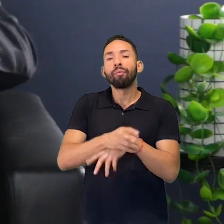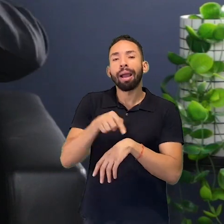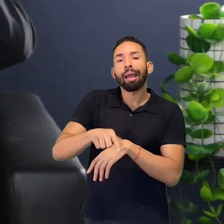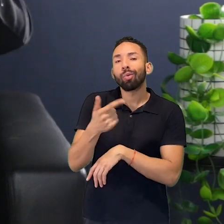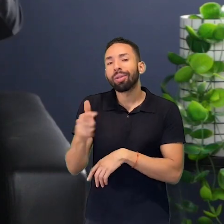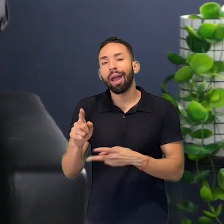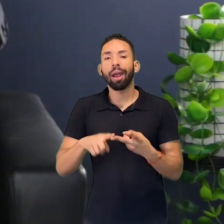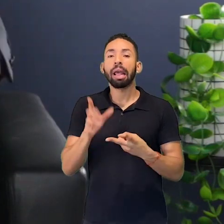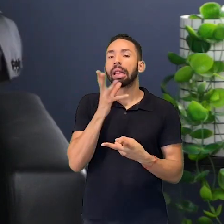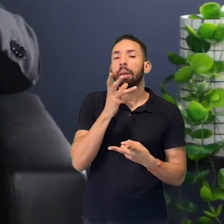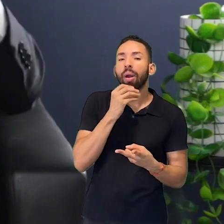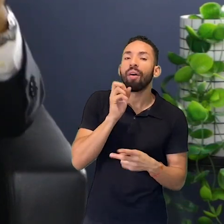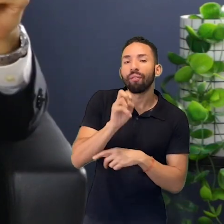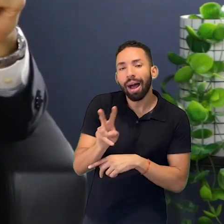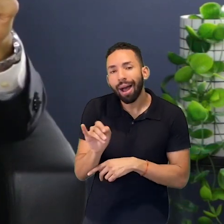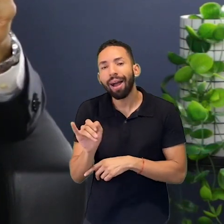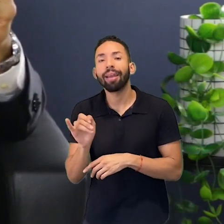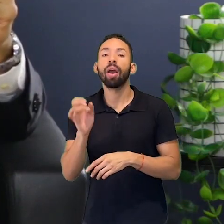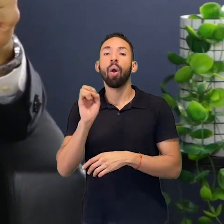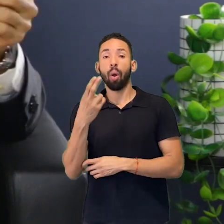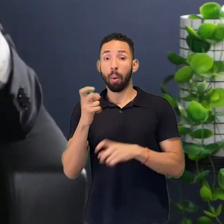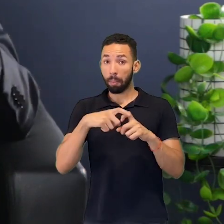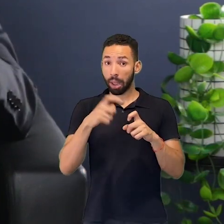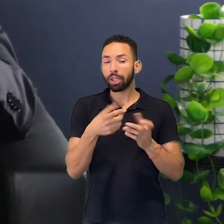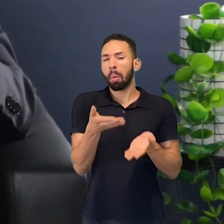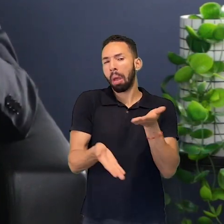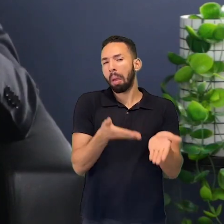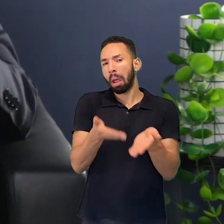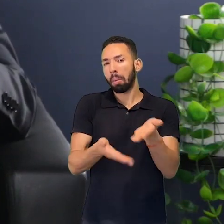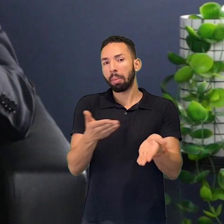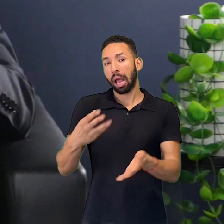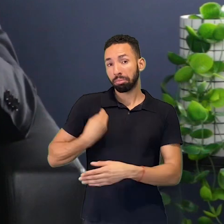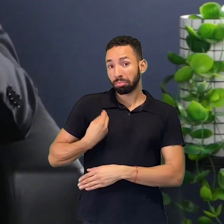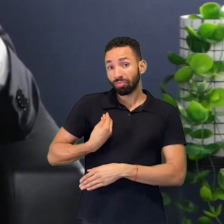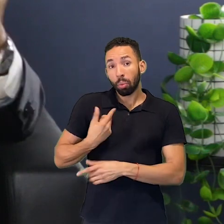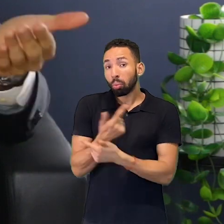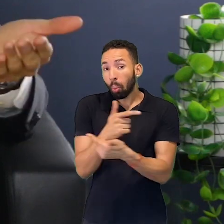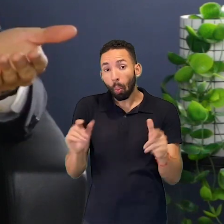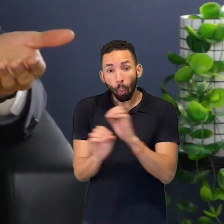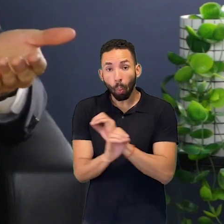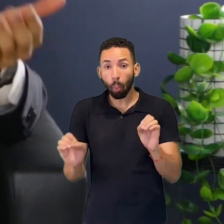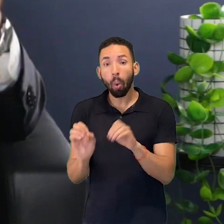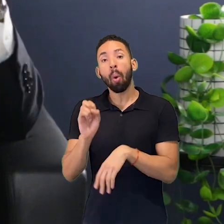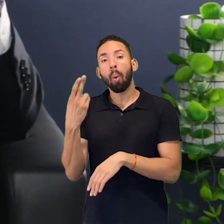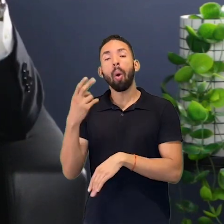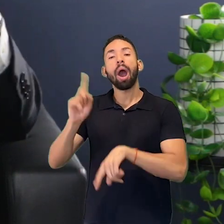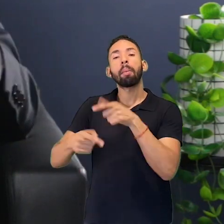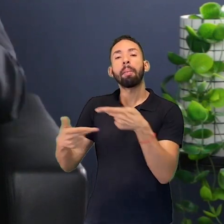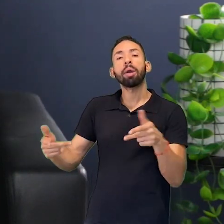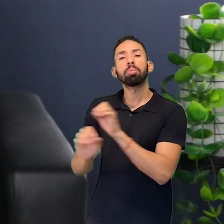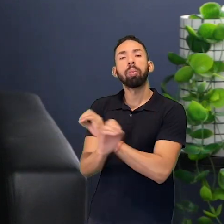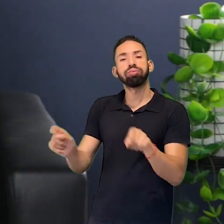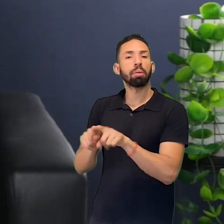Porque não tem vaga, a vaga que tem vai demorar, ou porque o médico que realiza aquele procedimento está em falta,